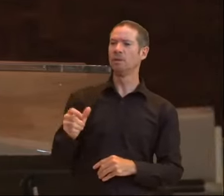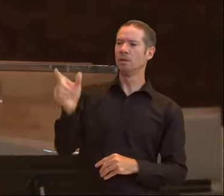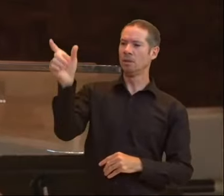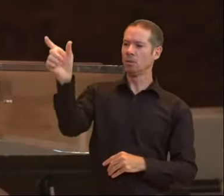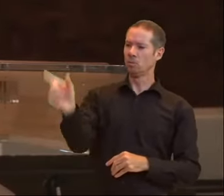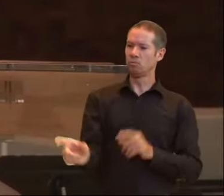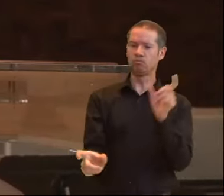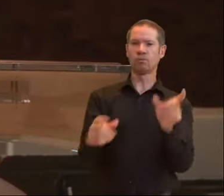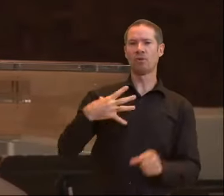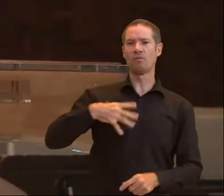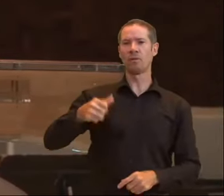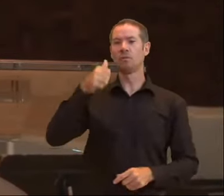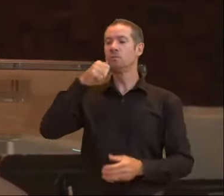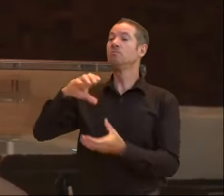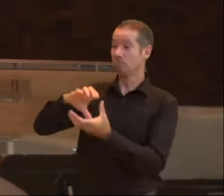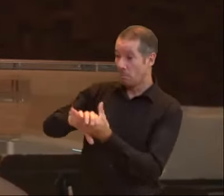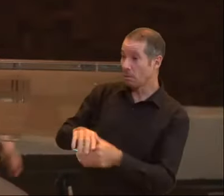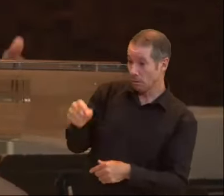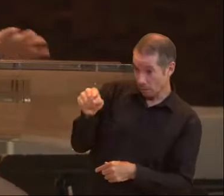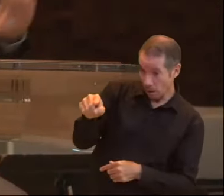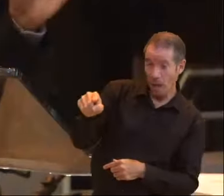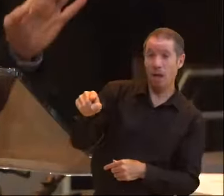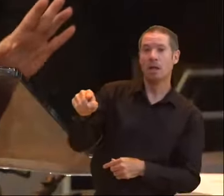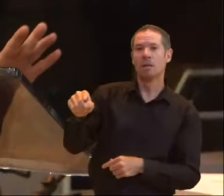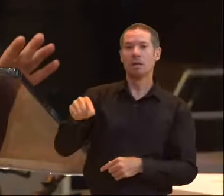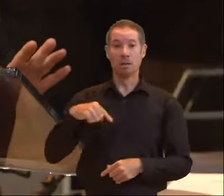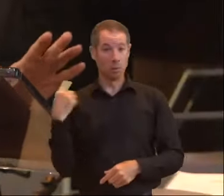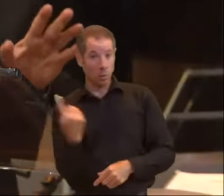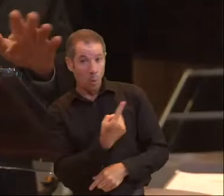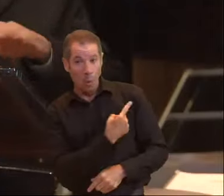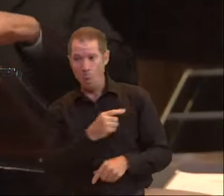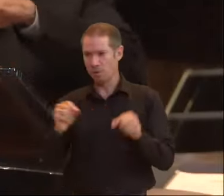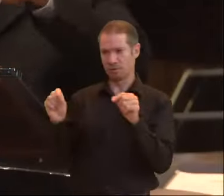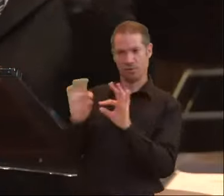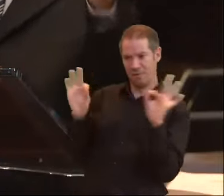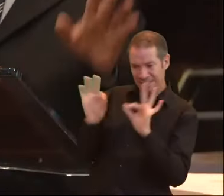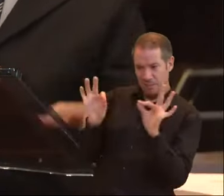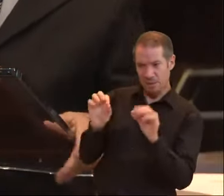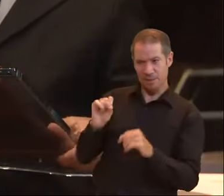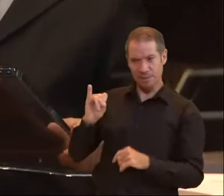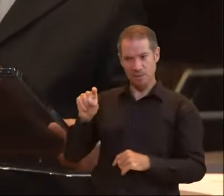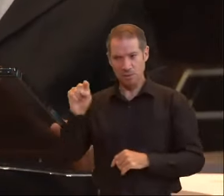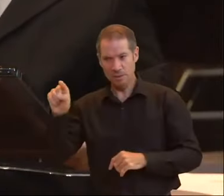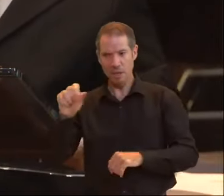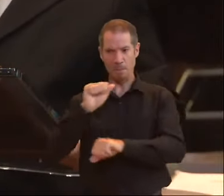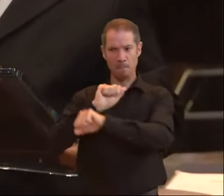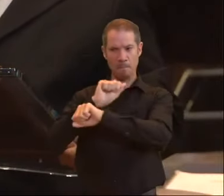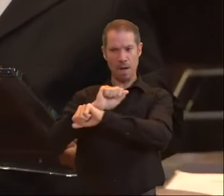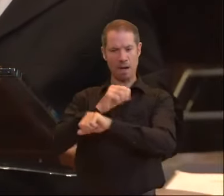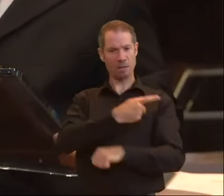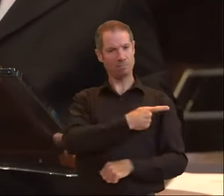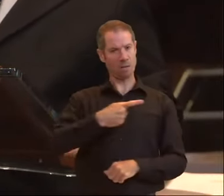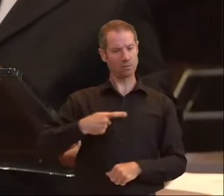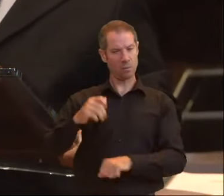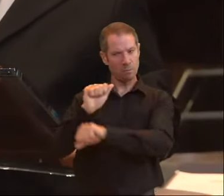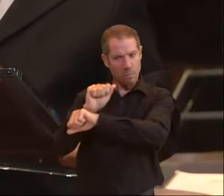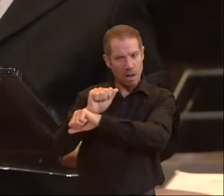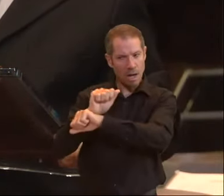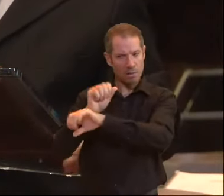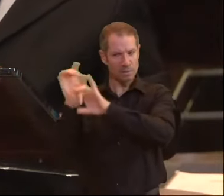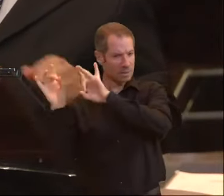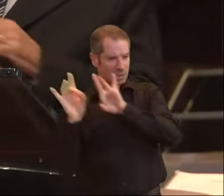filhinhos, e disseram: olha, nós não faremos nada com você se você parar de ser pastor, se você